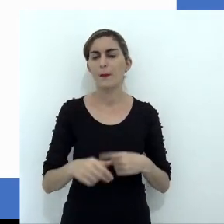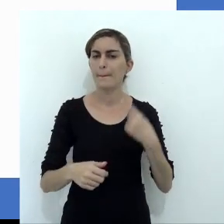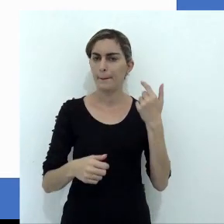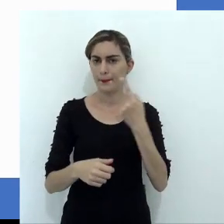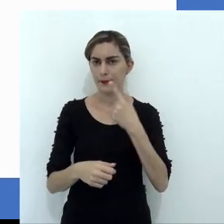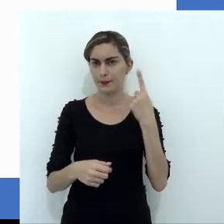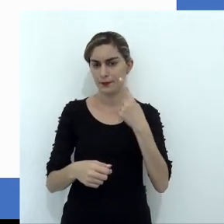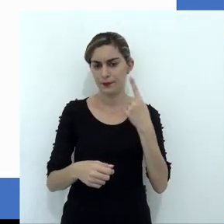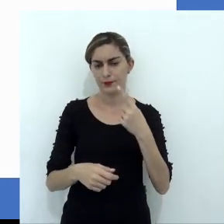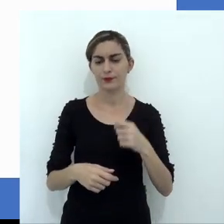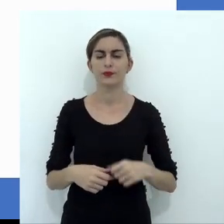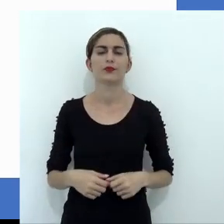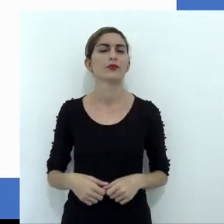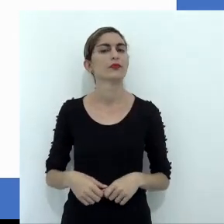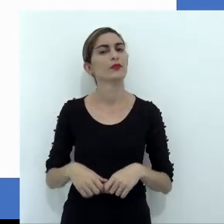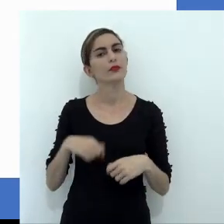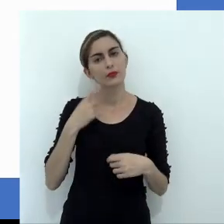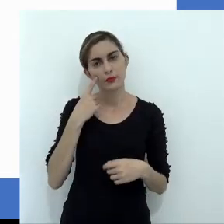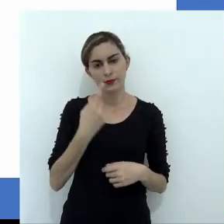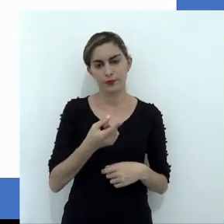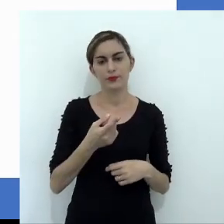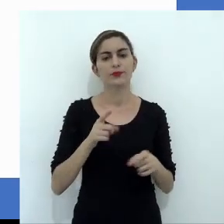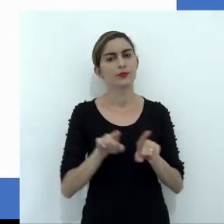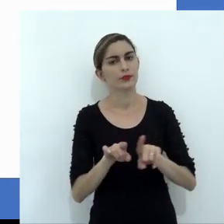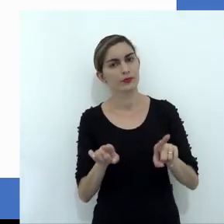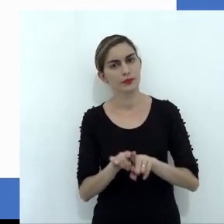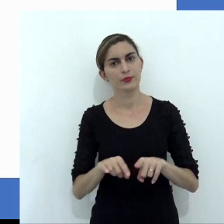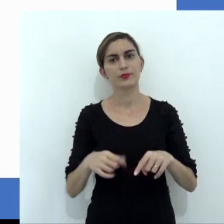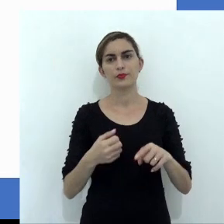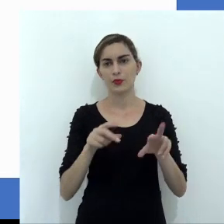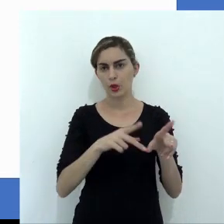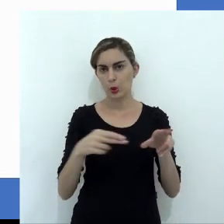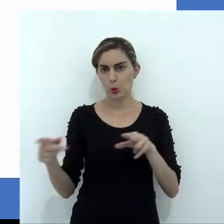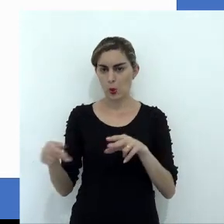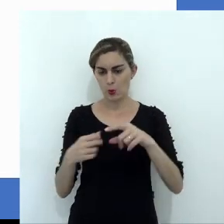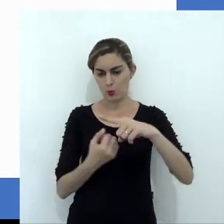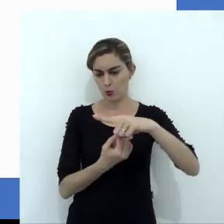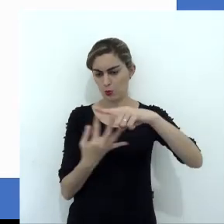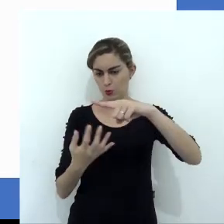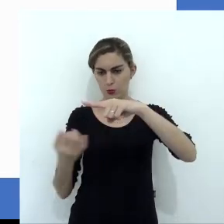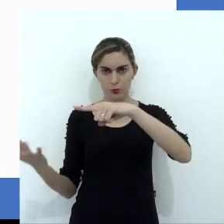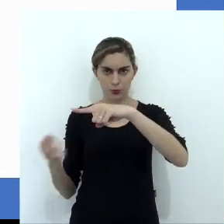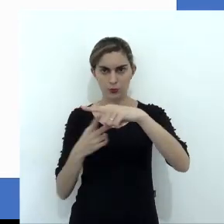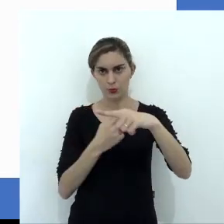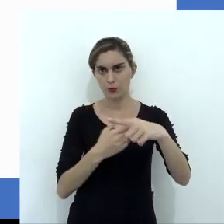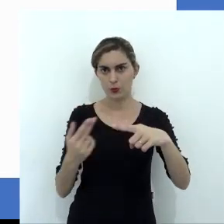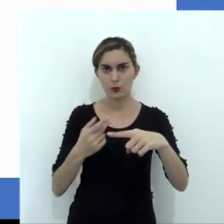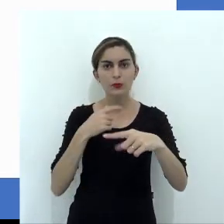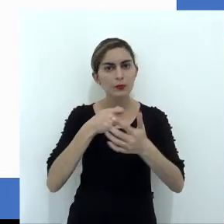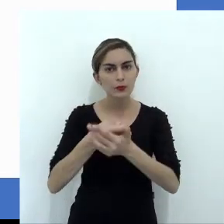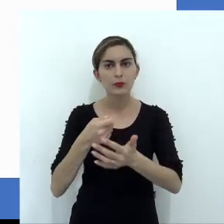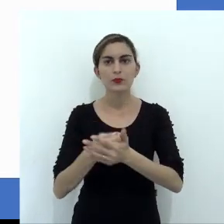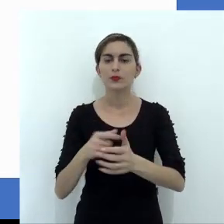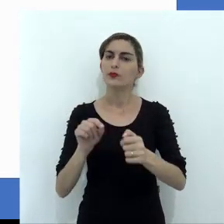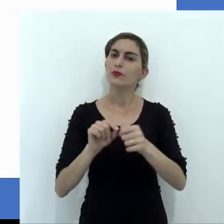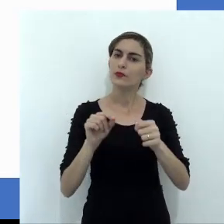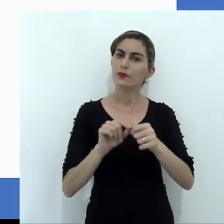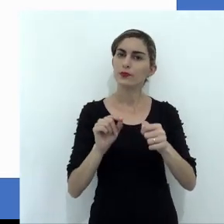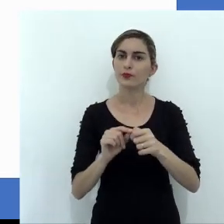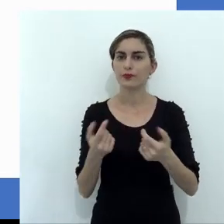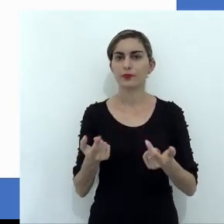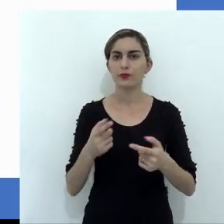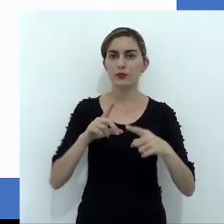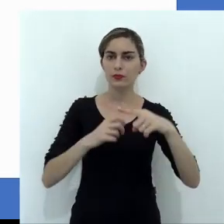primeiro caso. Qual é o primeiro caso? É o caso também de denominadores iguais. Tranquilo? Então vamos lá. O que é que a gente deve fazer? No caso